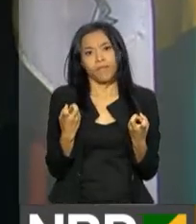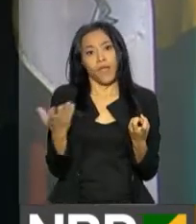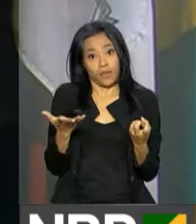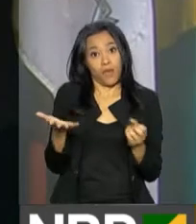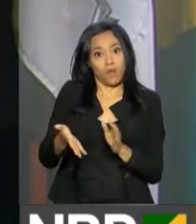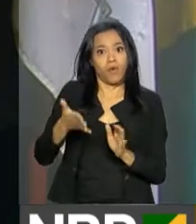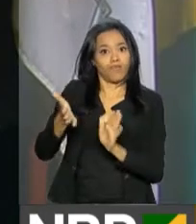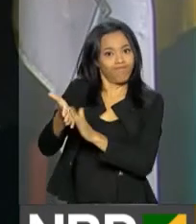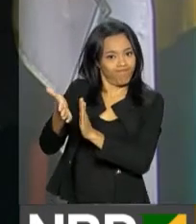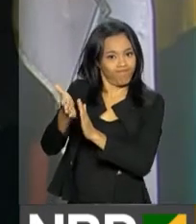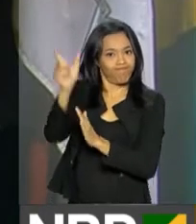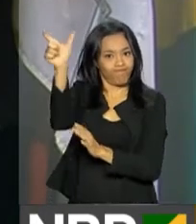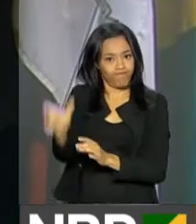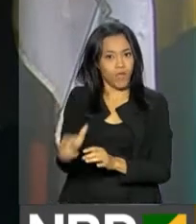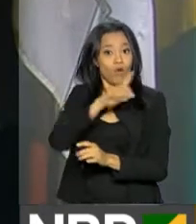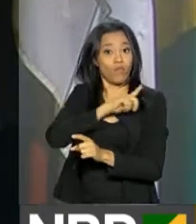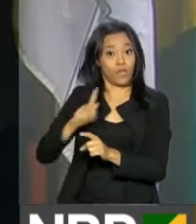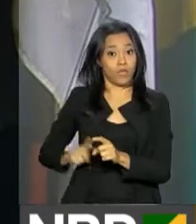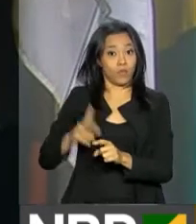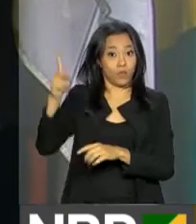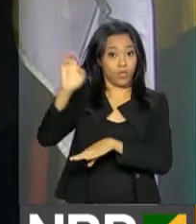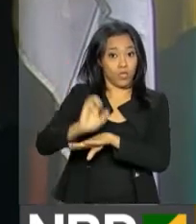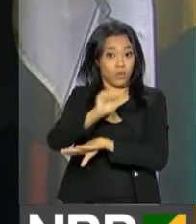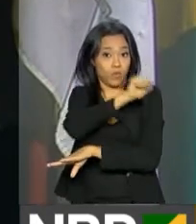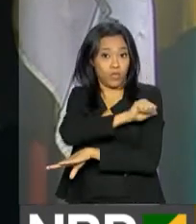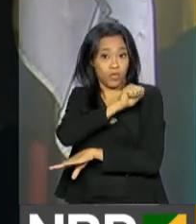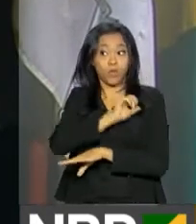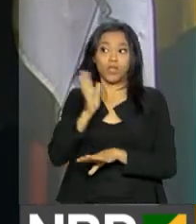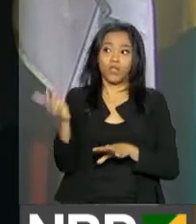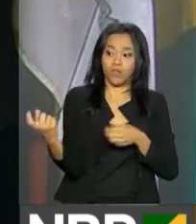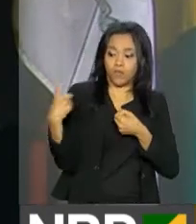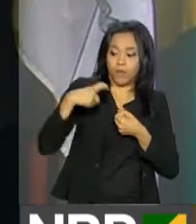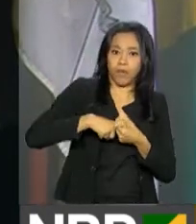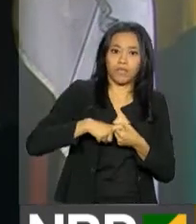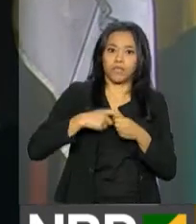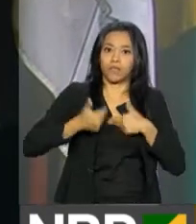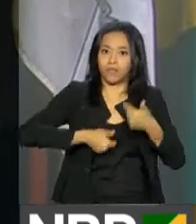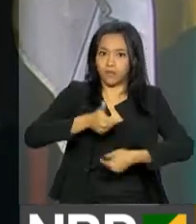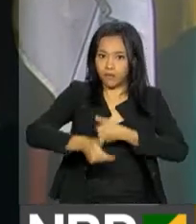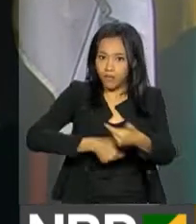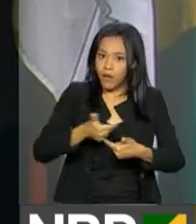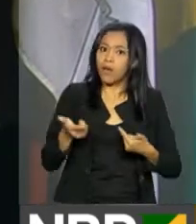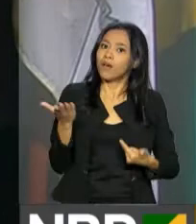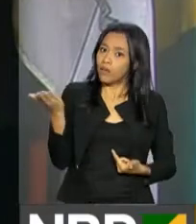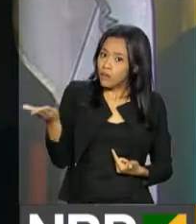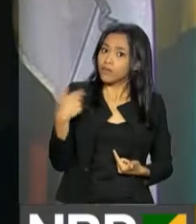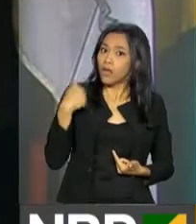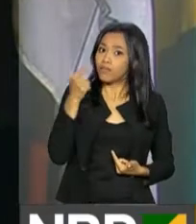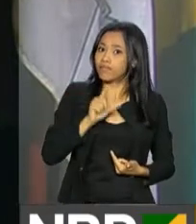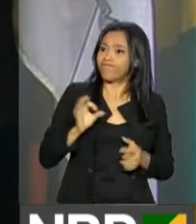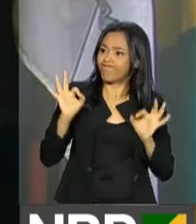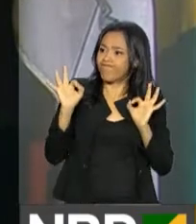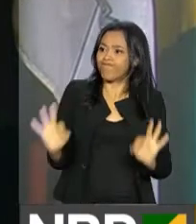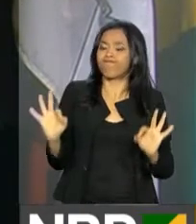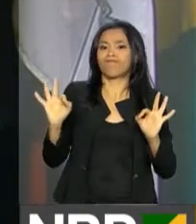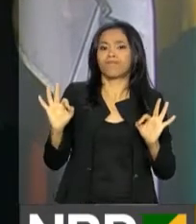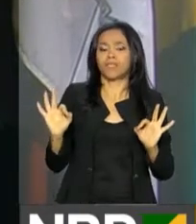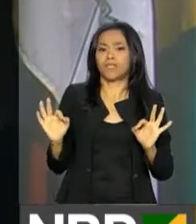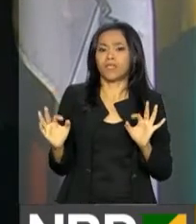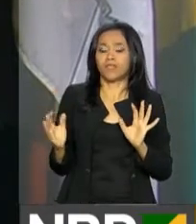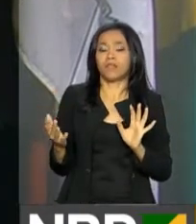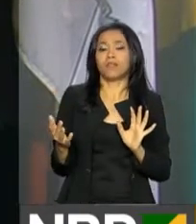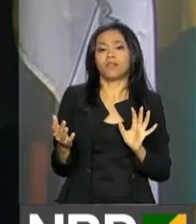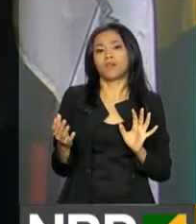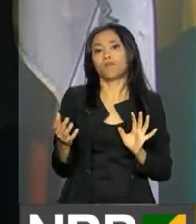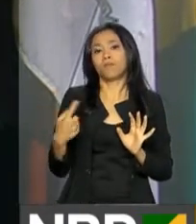nosso governador pezão é com quem logo nós fizemos uma parceria parceria não jogou pesado que está dando certo aqui estes últimos gestos